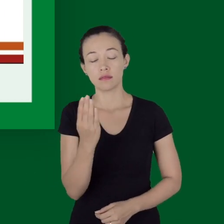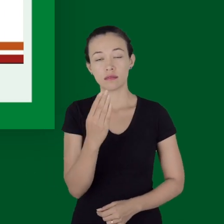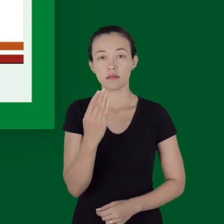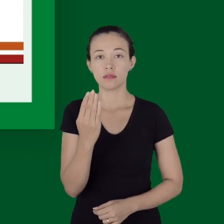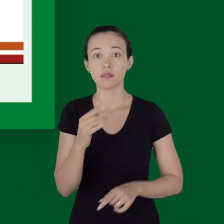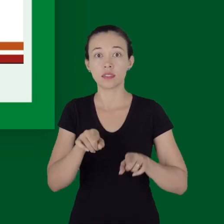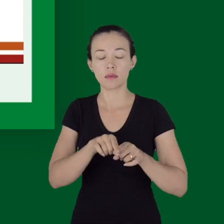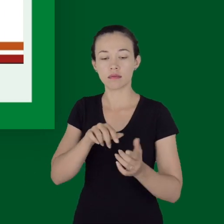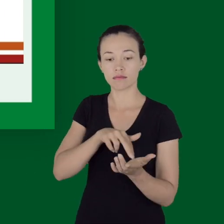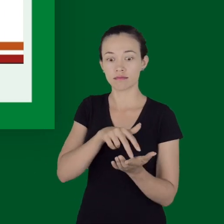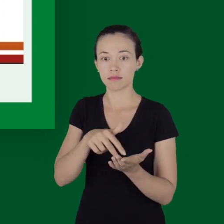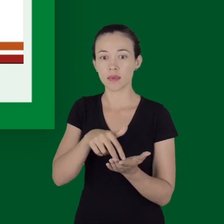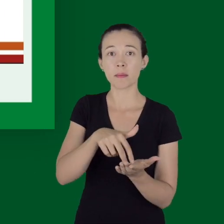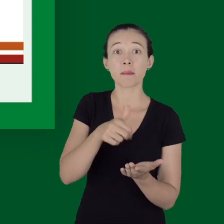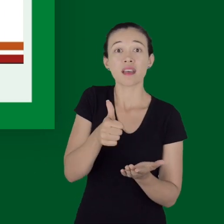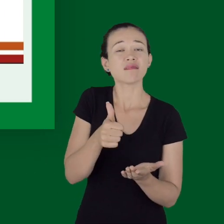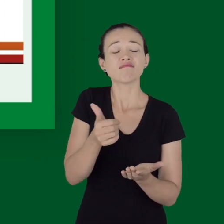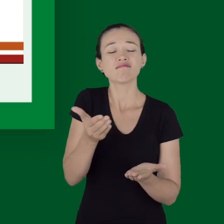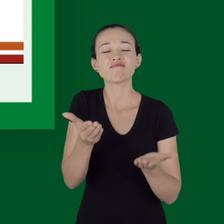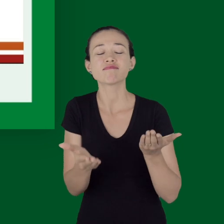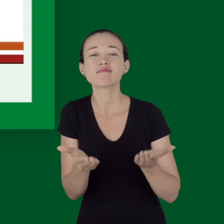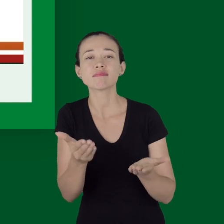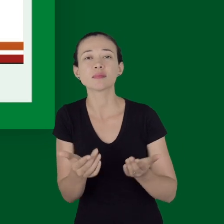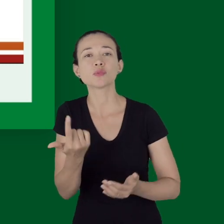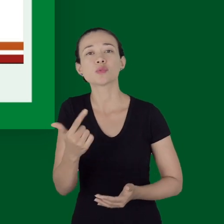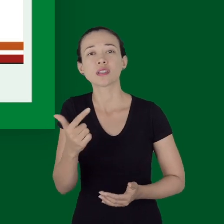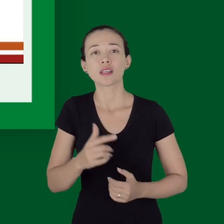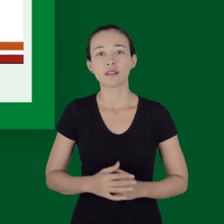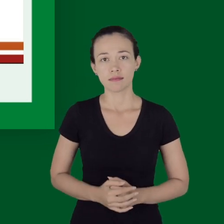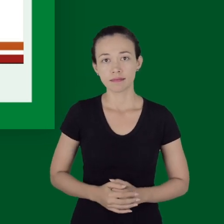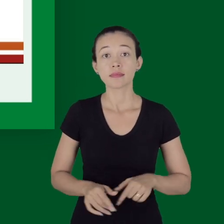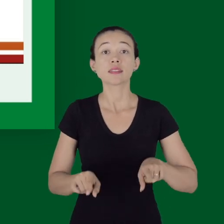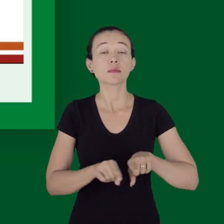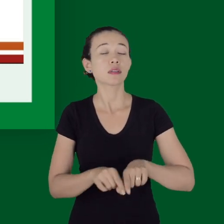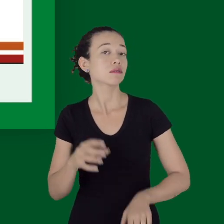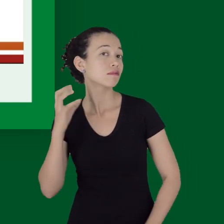de tontura, a presença de distúrbio da marcha e equilíbrio. A gente pensa também